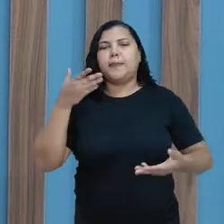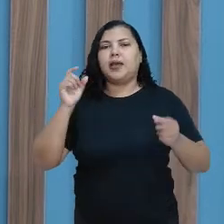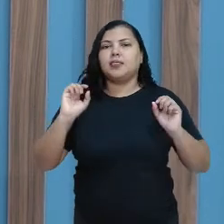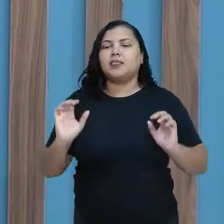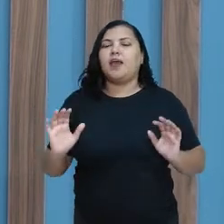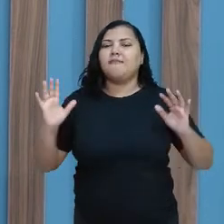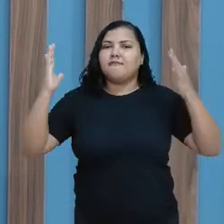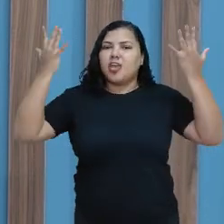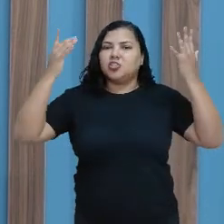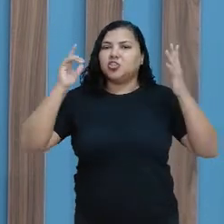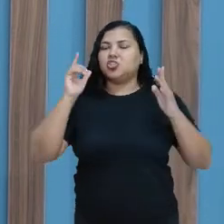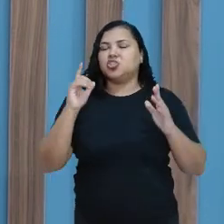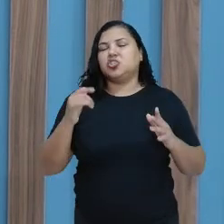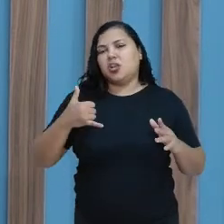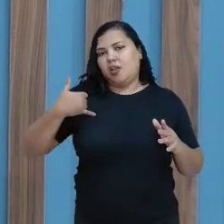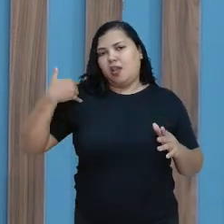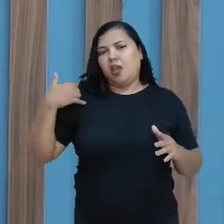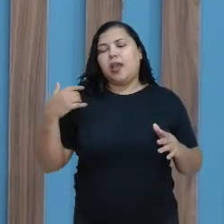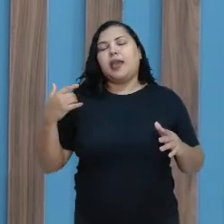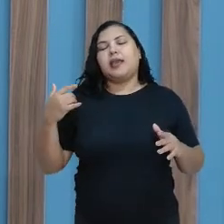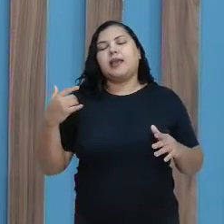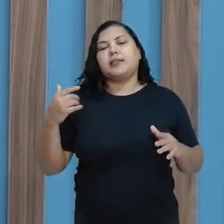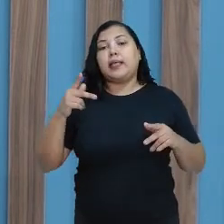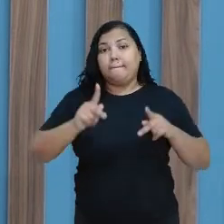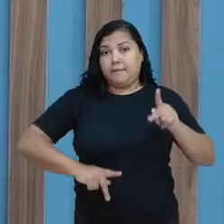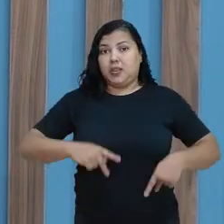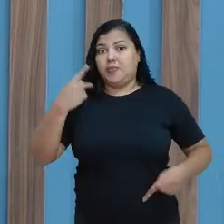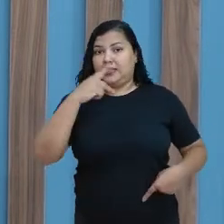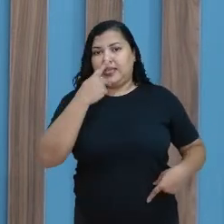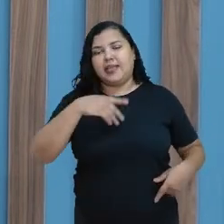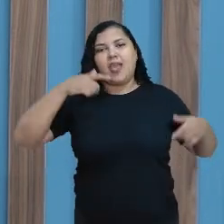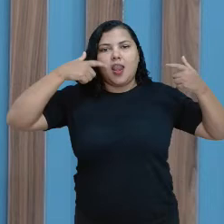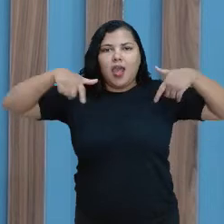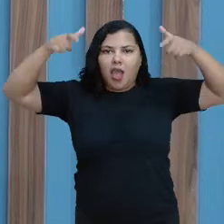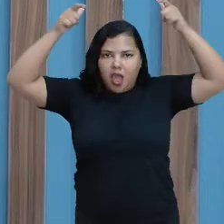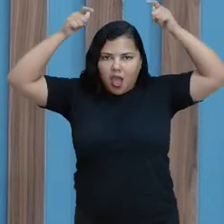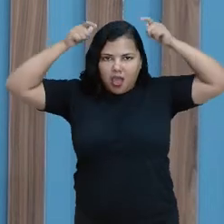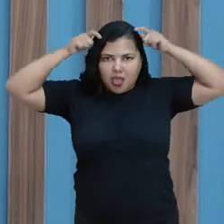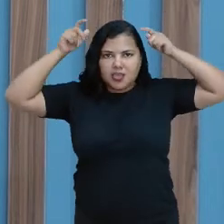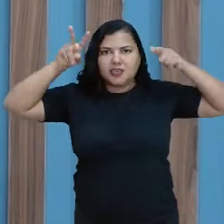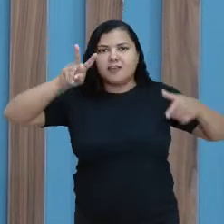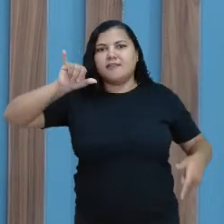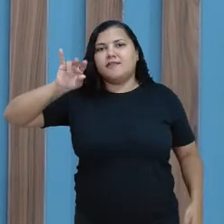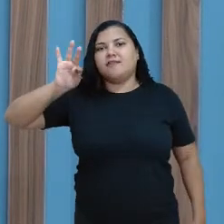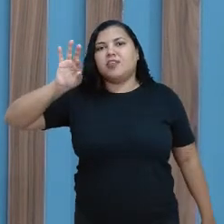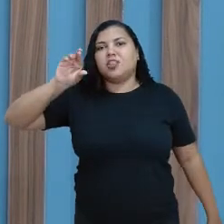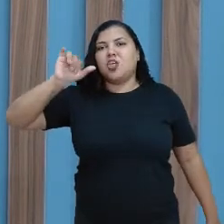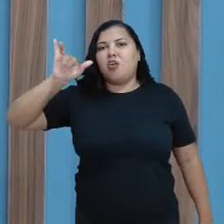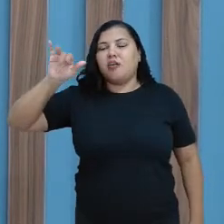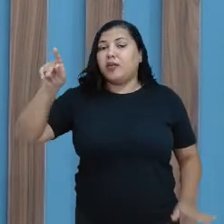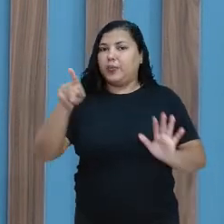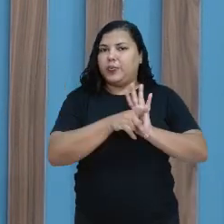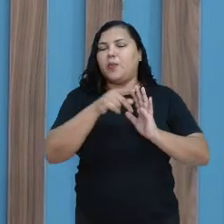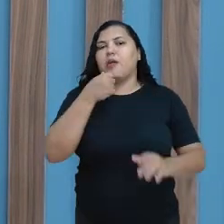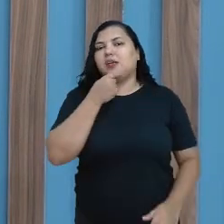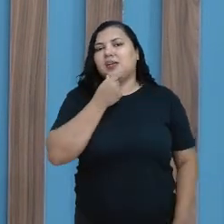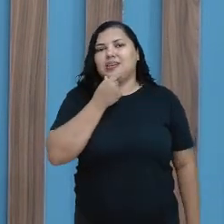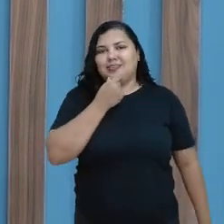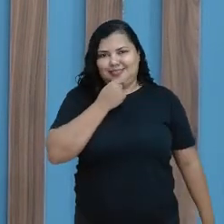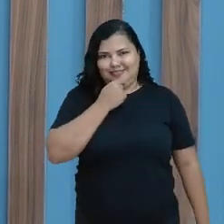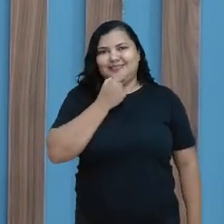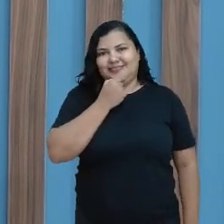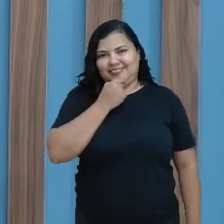que era a Rainha Vitória da Inglaterra. Né? Foi um aniversário de coroação dela, e ele